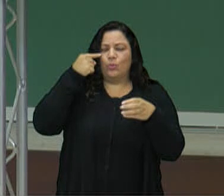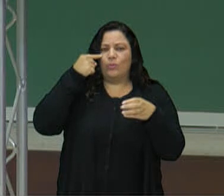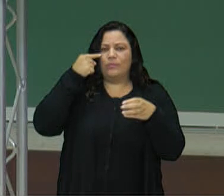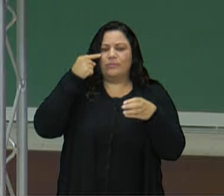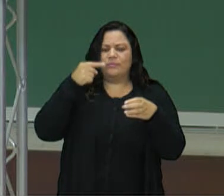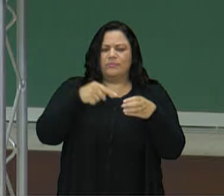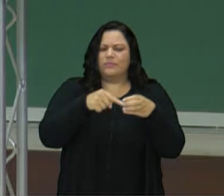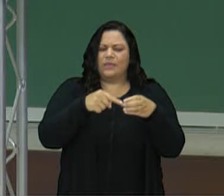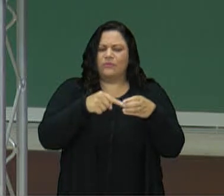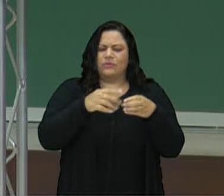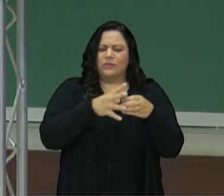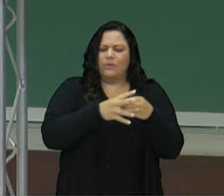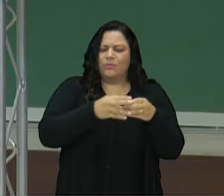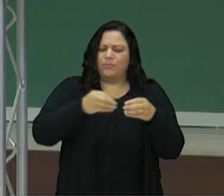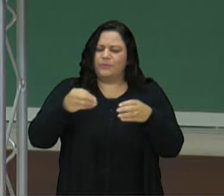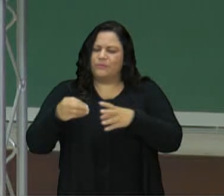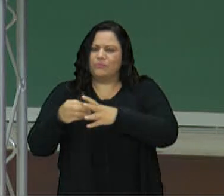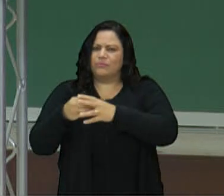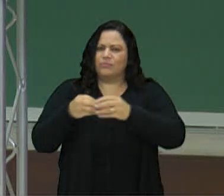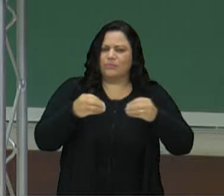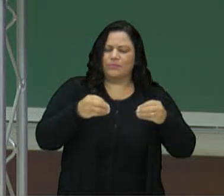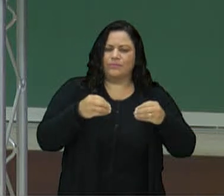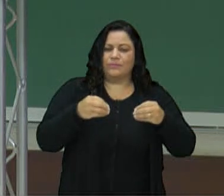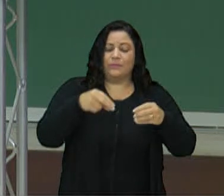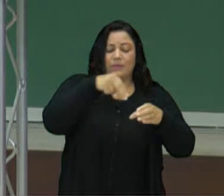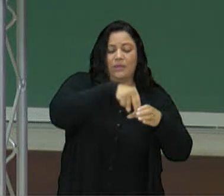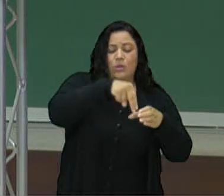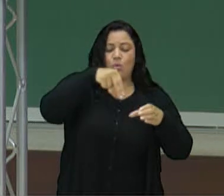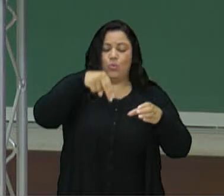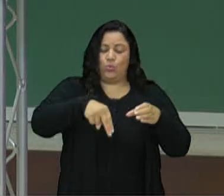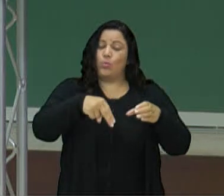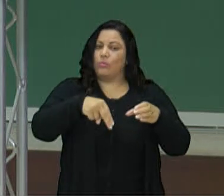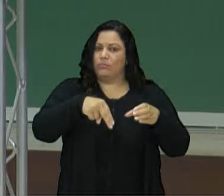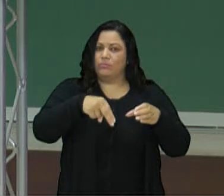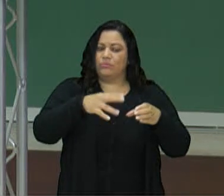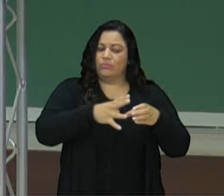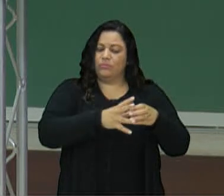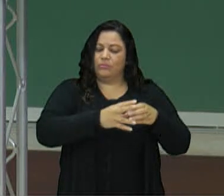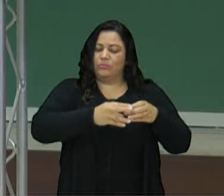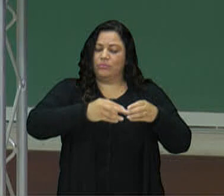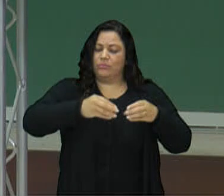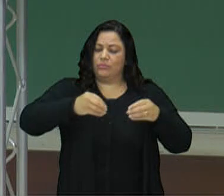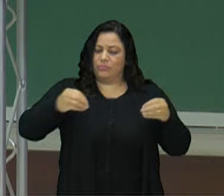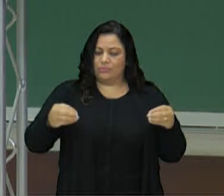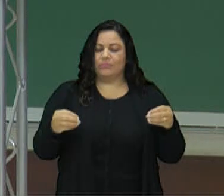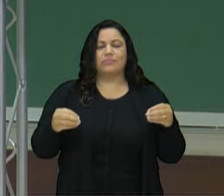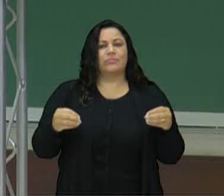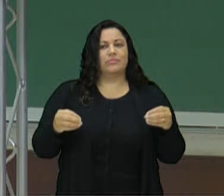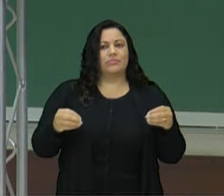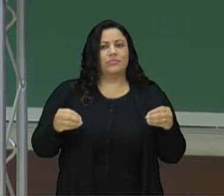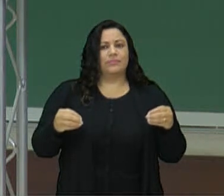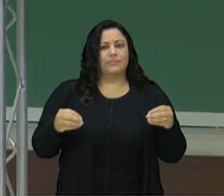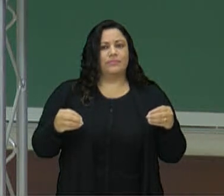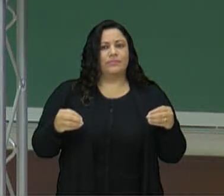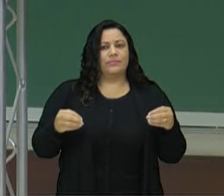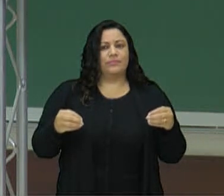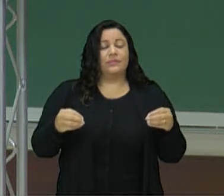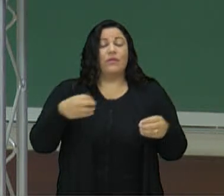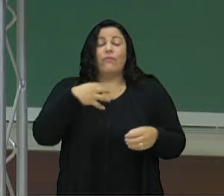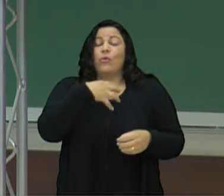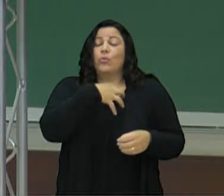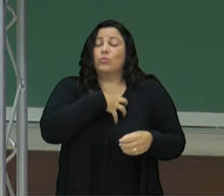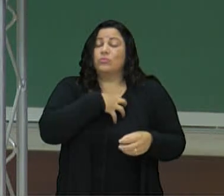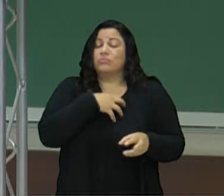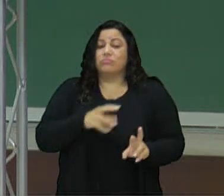mitose. Mas ainda assim, ela tendo dois núcleos, ela se separou e ficou duas células normais. Então foi um jeito diferente